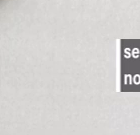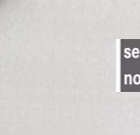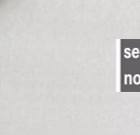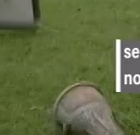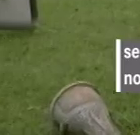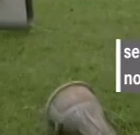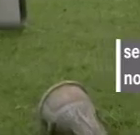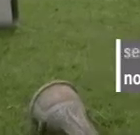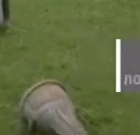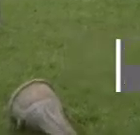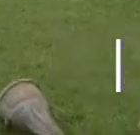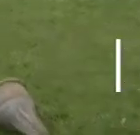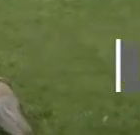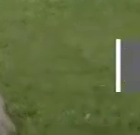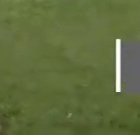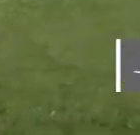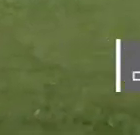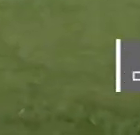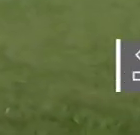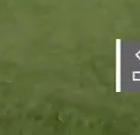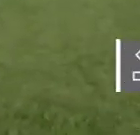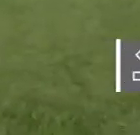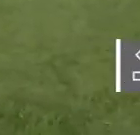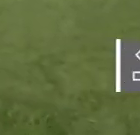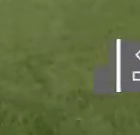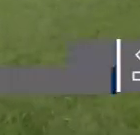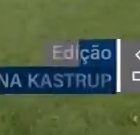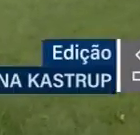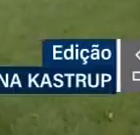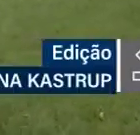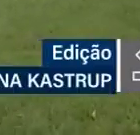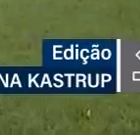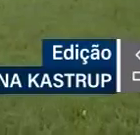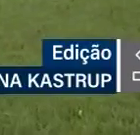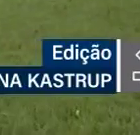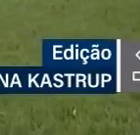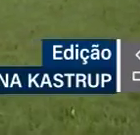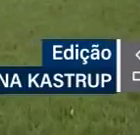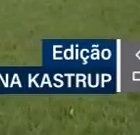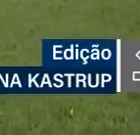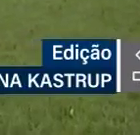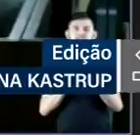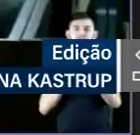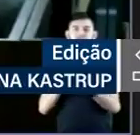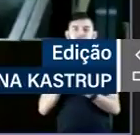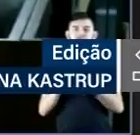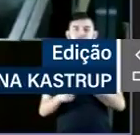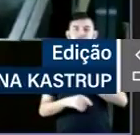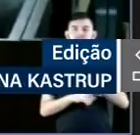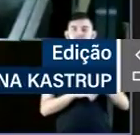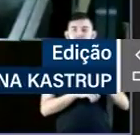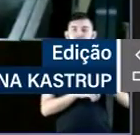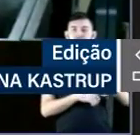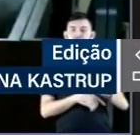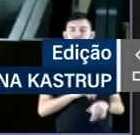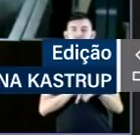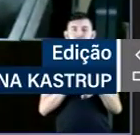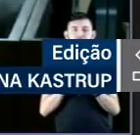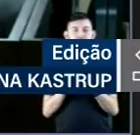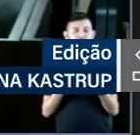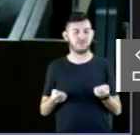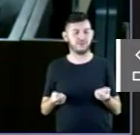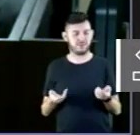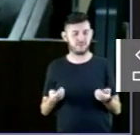do governo federal e auxilia o Congresso Nacional na execução orçamentária e financeira do país quem vai ocupar a vaga